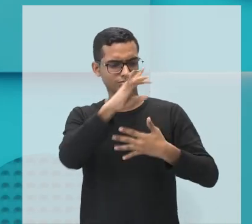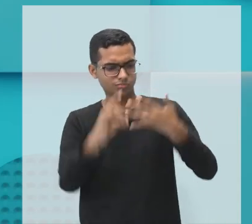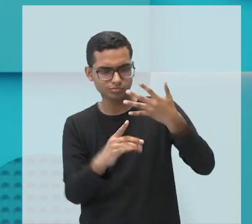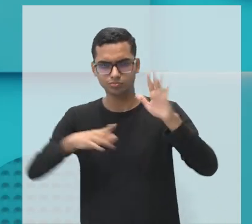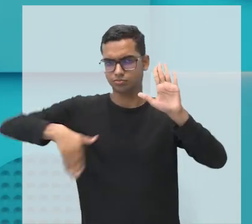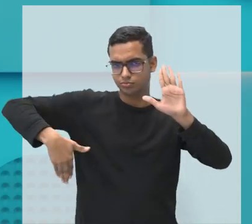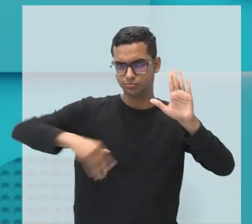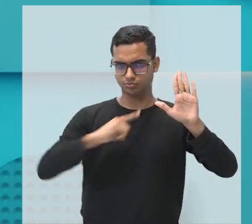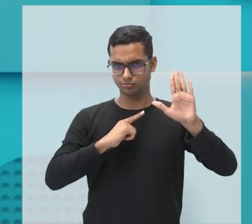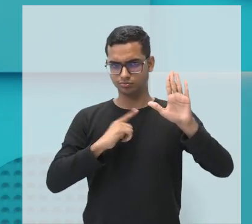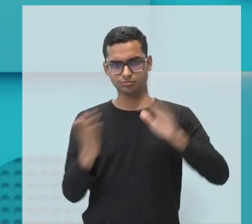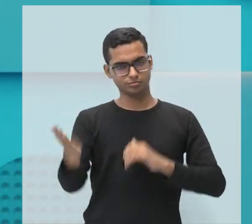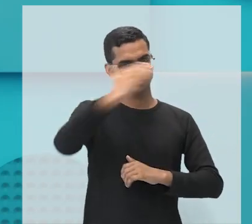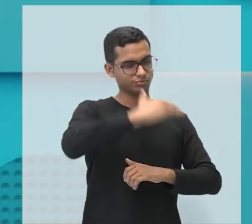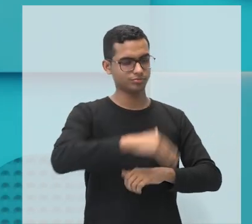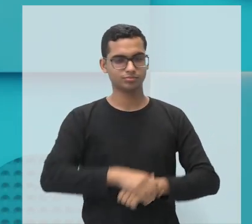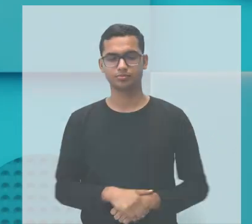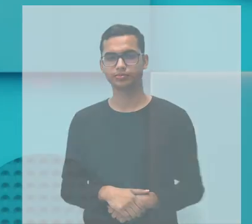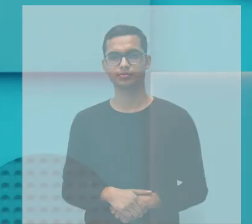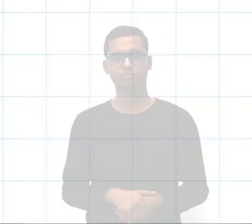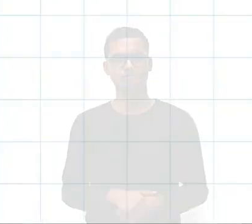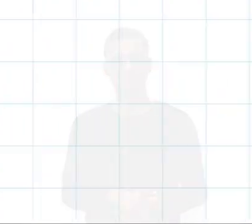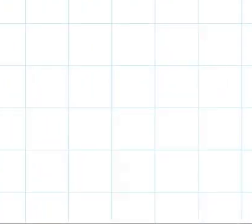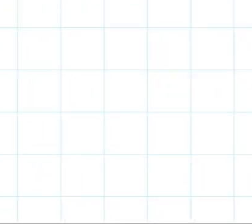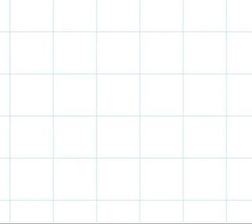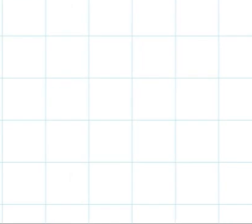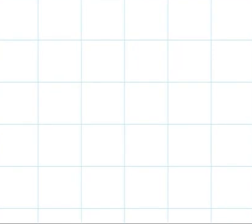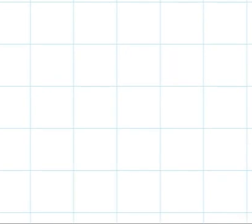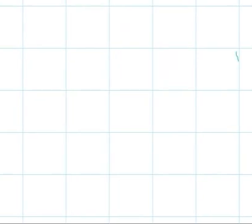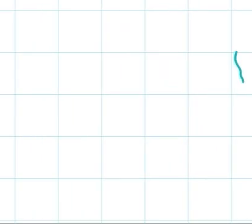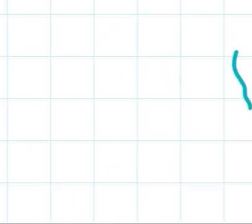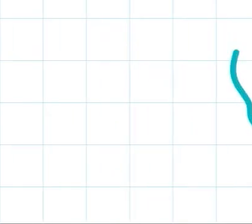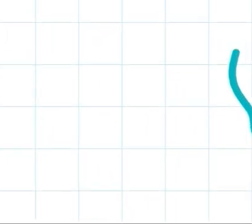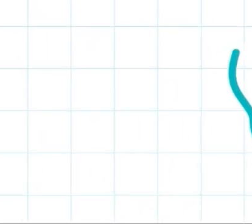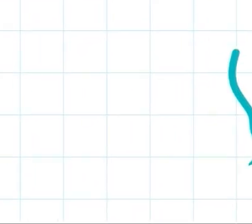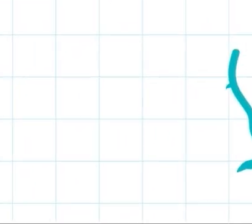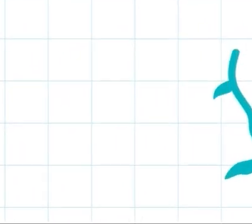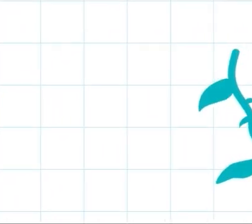cada um desses nados? Então vem comigo.